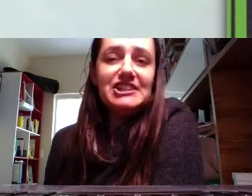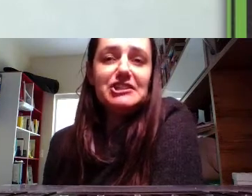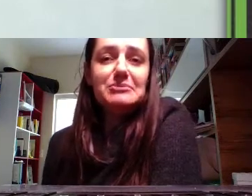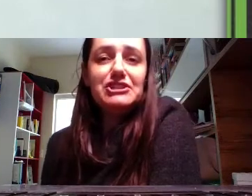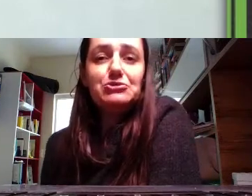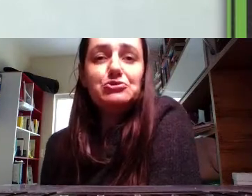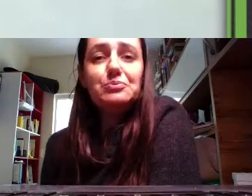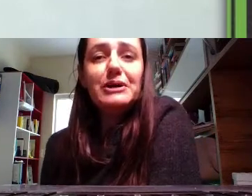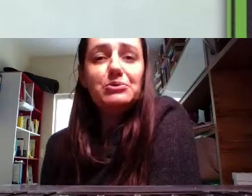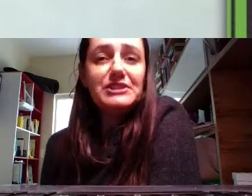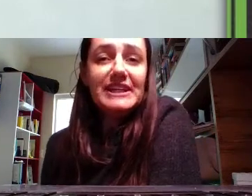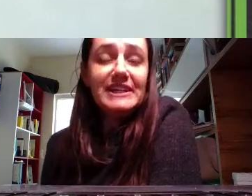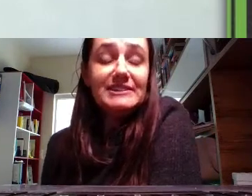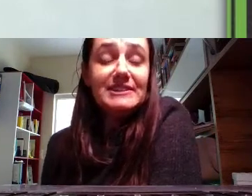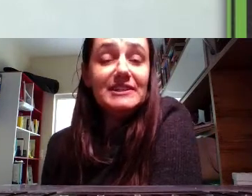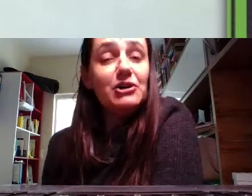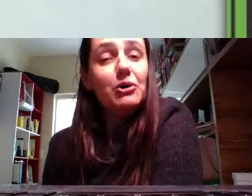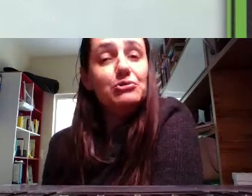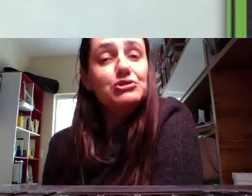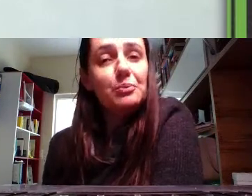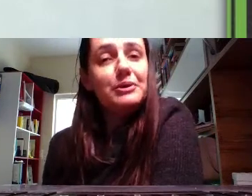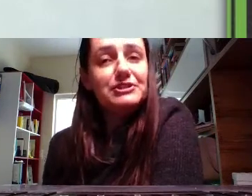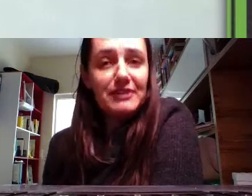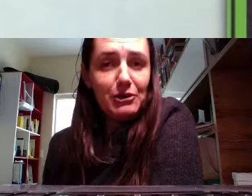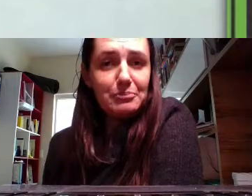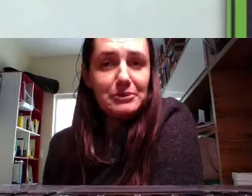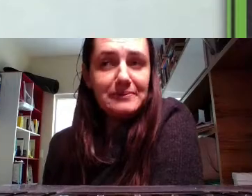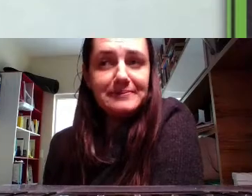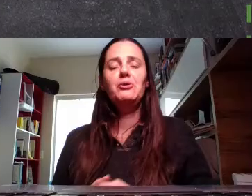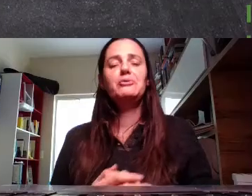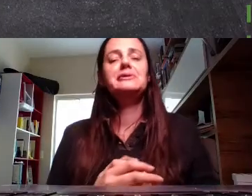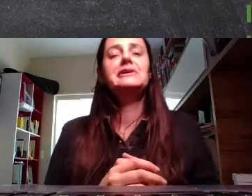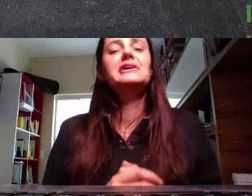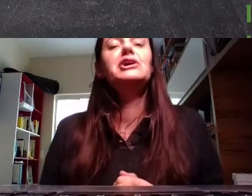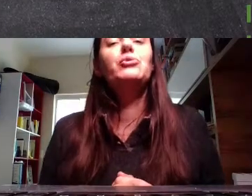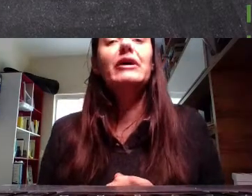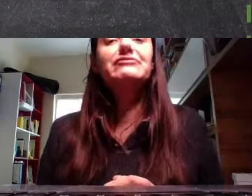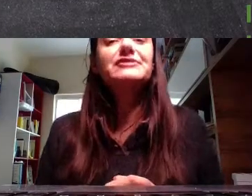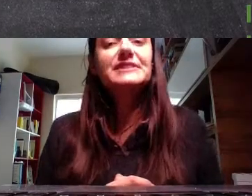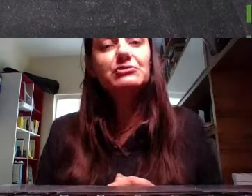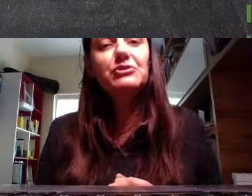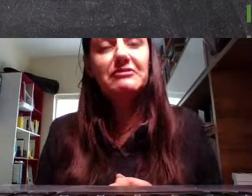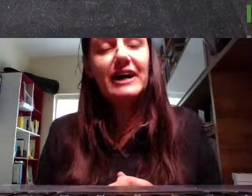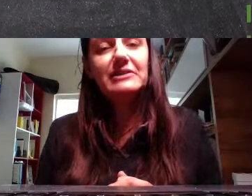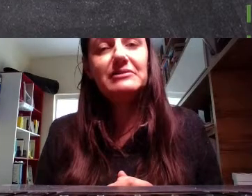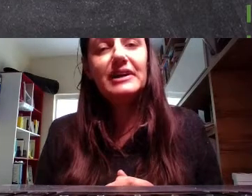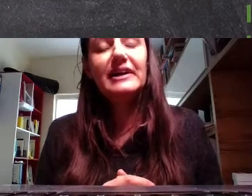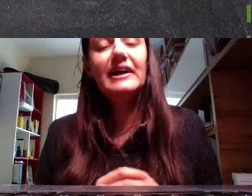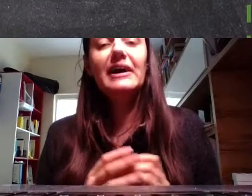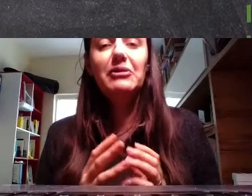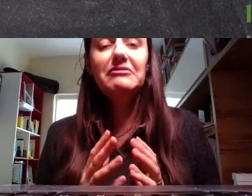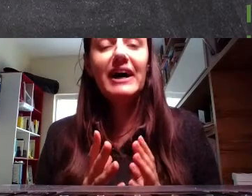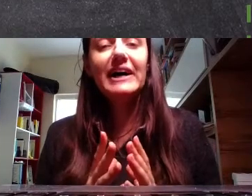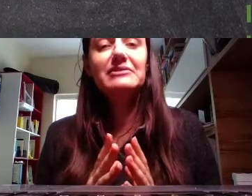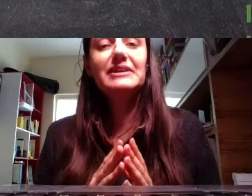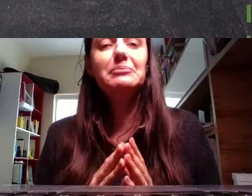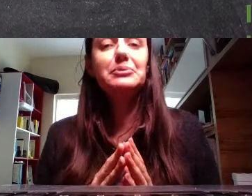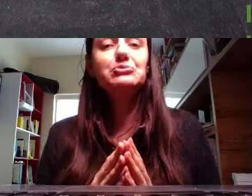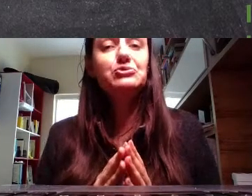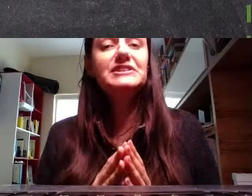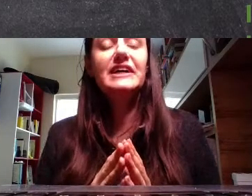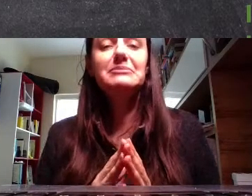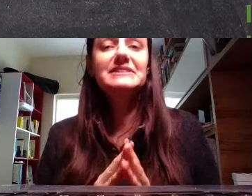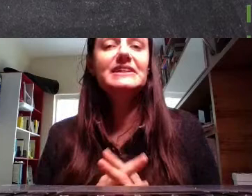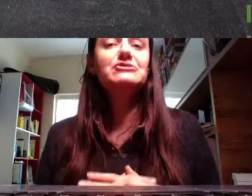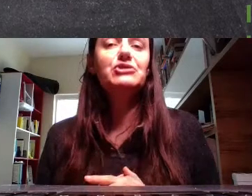aqui, que a gente chama de tuba uterina ou trompa de Falópio. Bom, qual a função do ovário? É o ovário